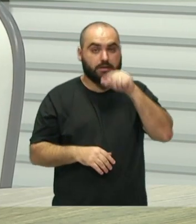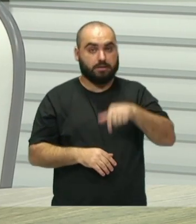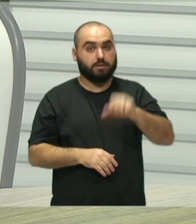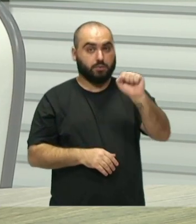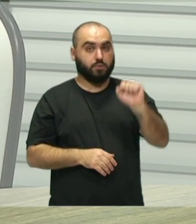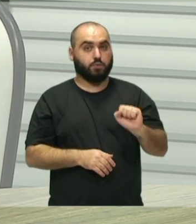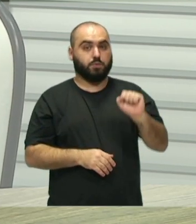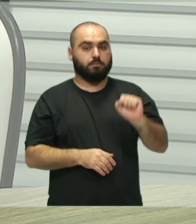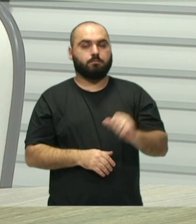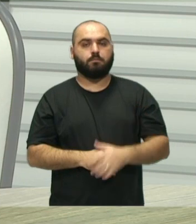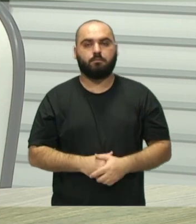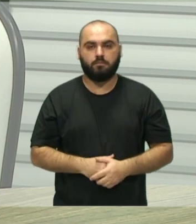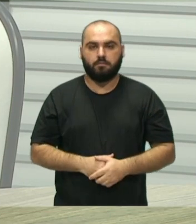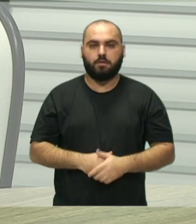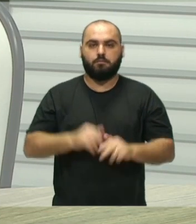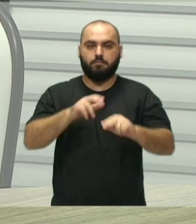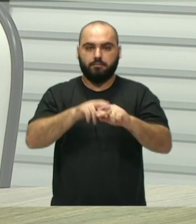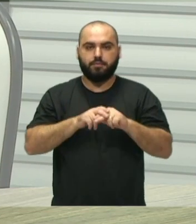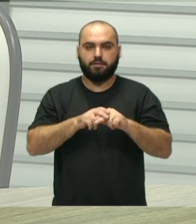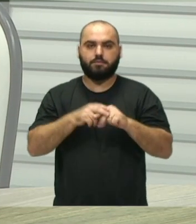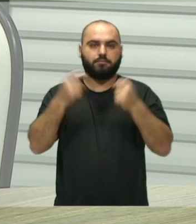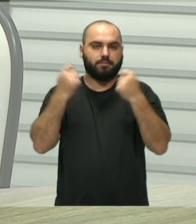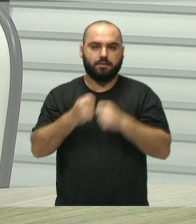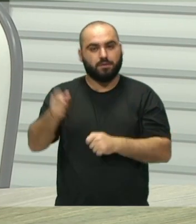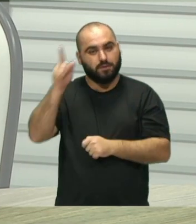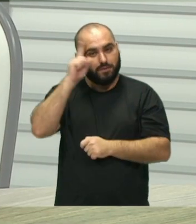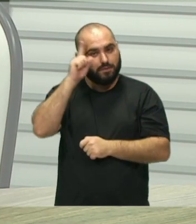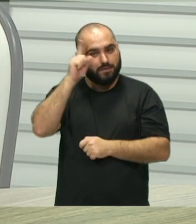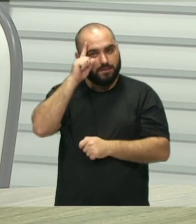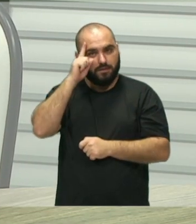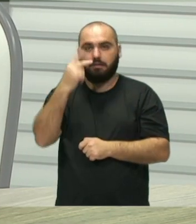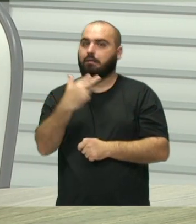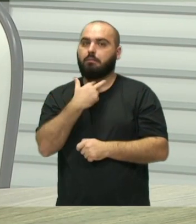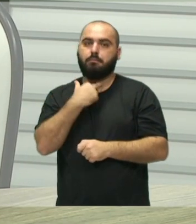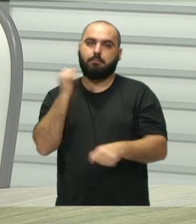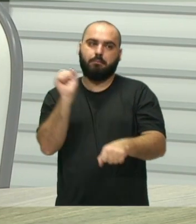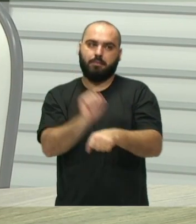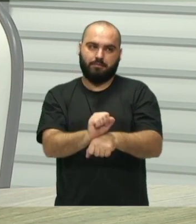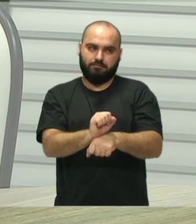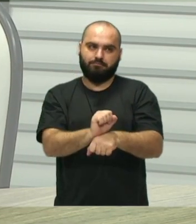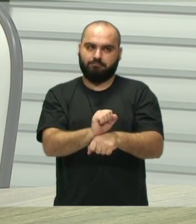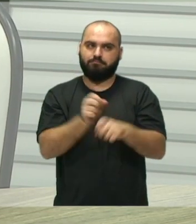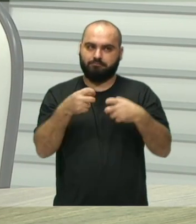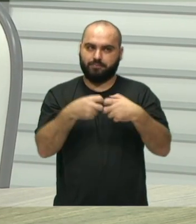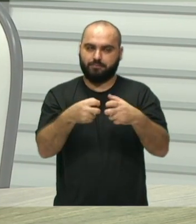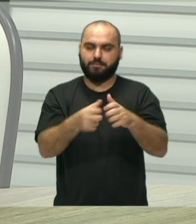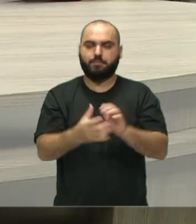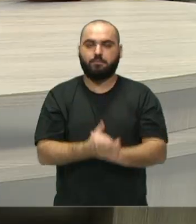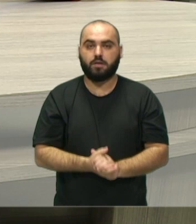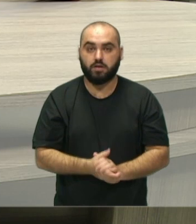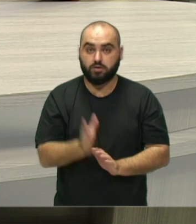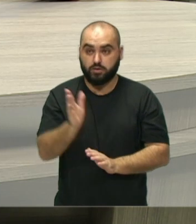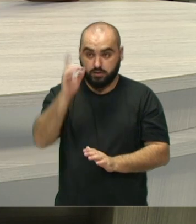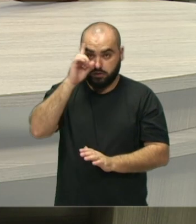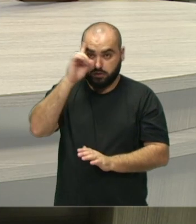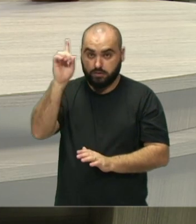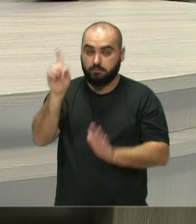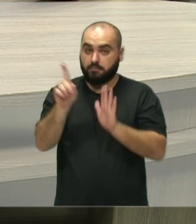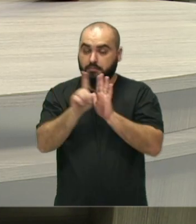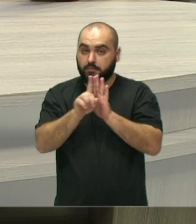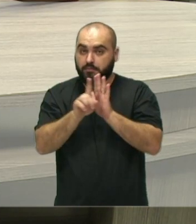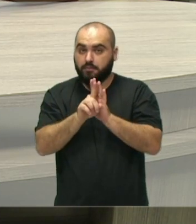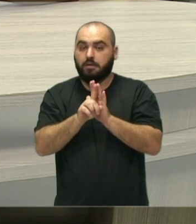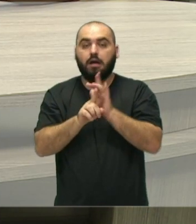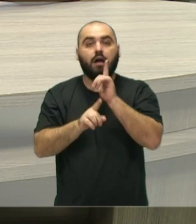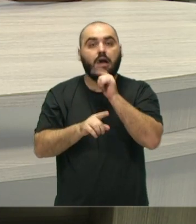né? E o transporte coletivo precisa operar todos os dias ininterruptamente, né? Sim. Então, naqueles dias em que o mar está agitado,